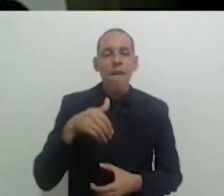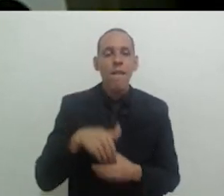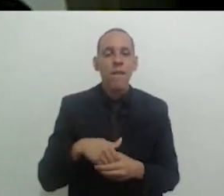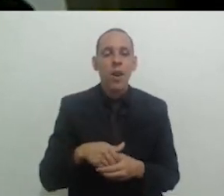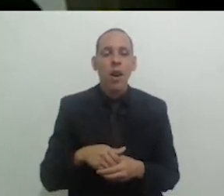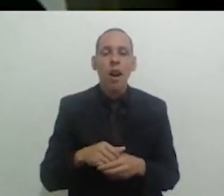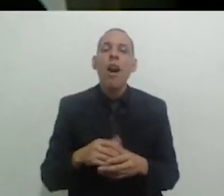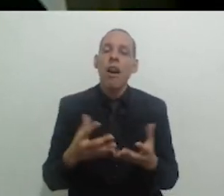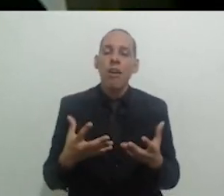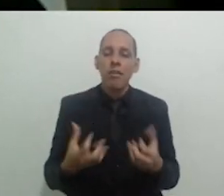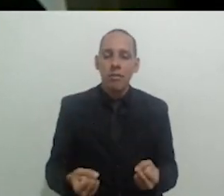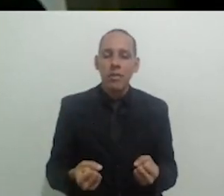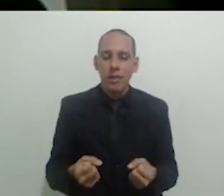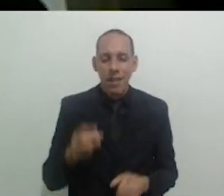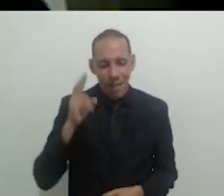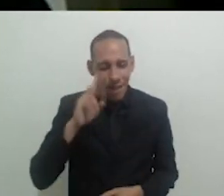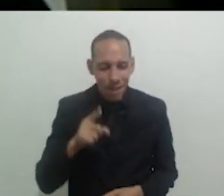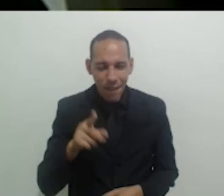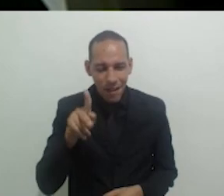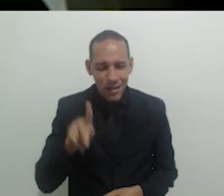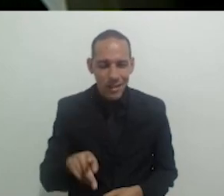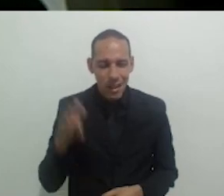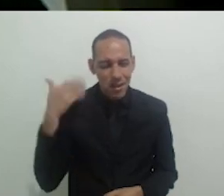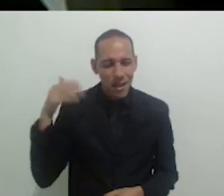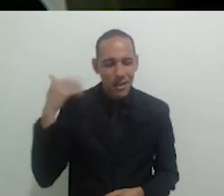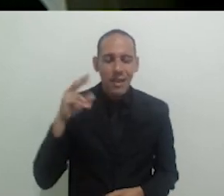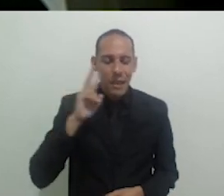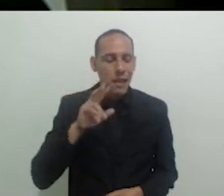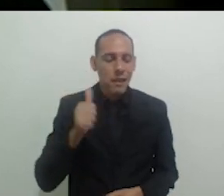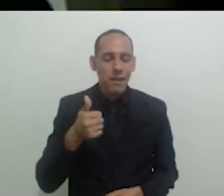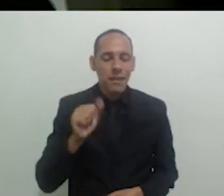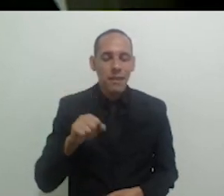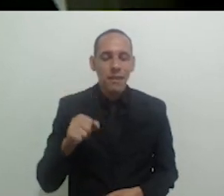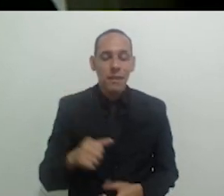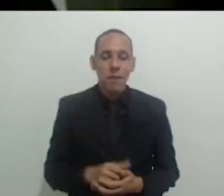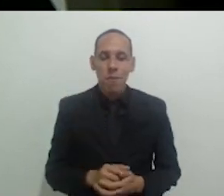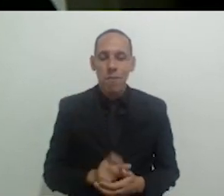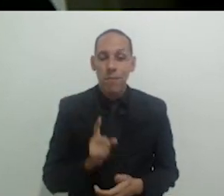se lembra à época. E agora, a gente teve aí